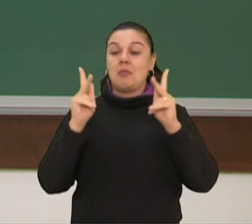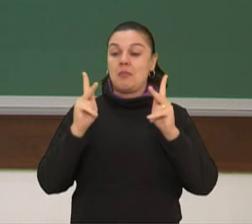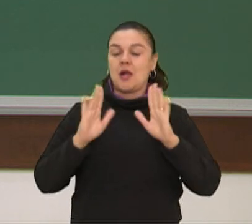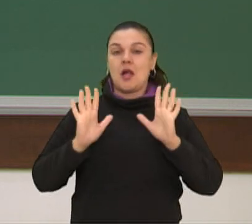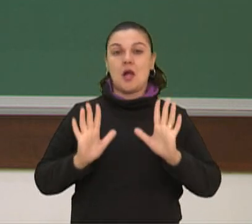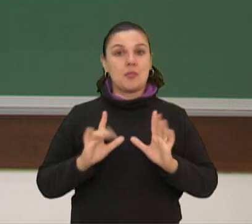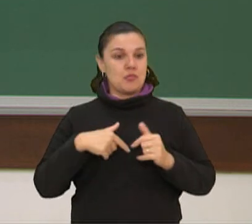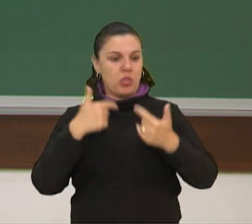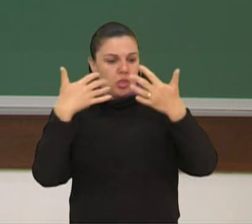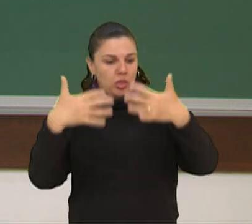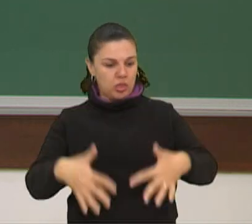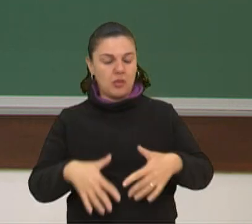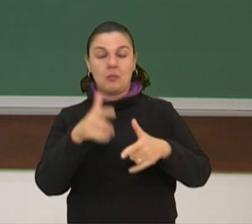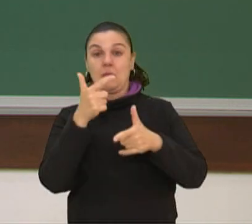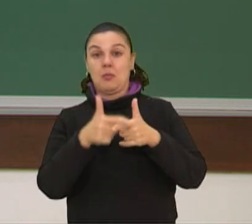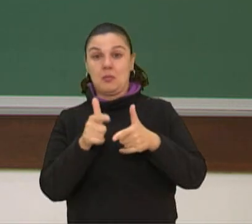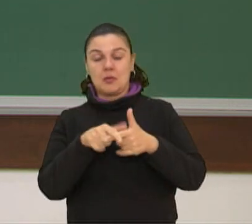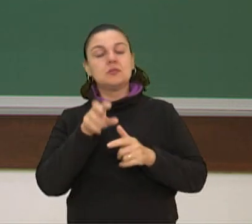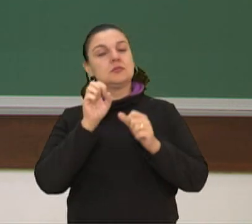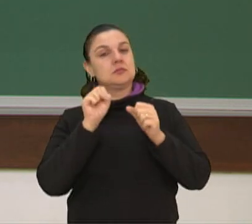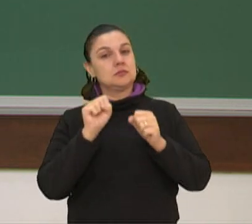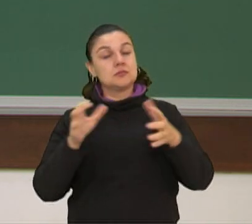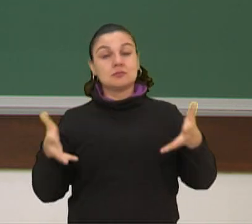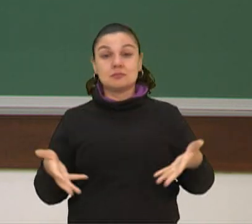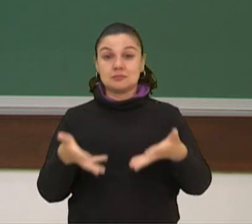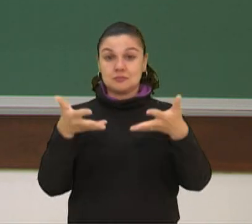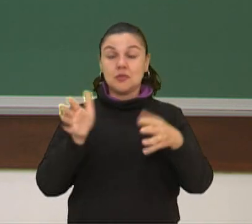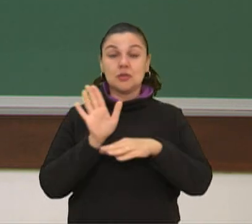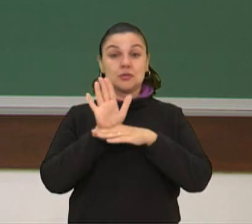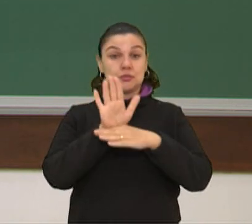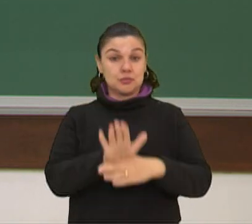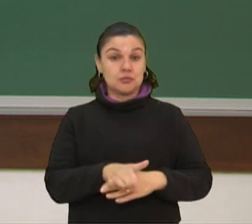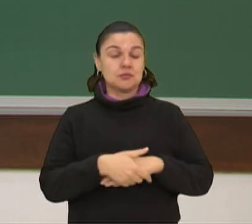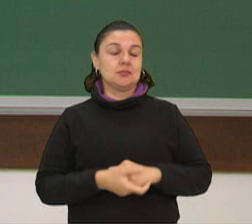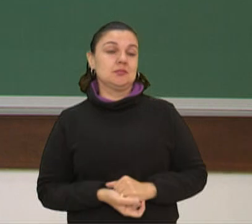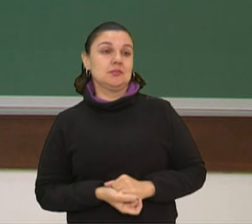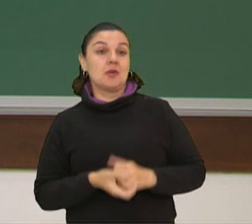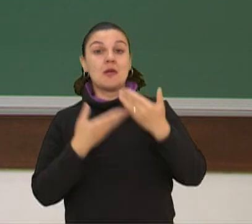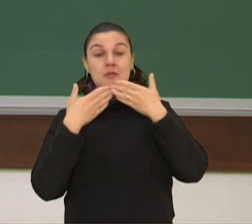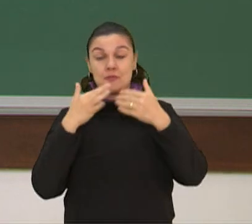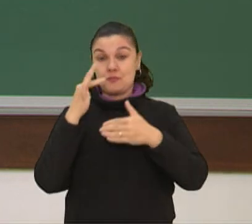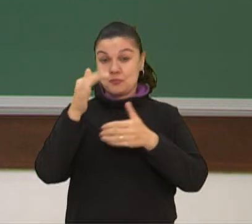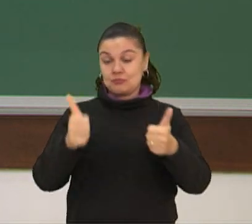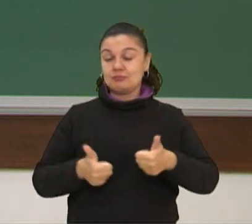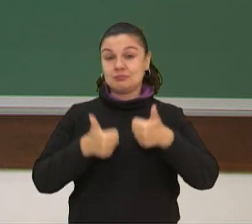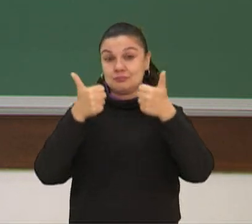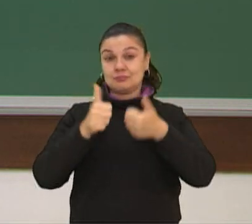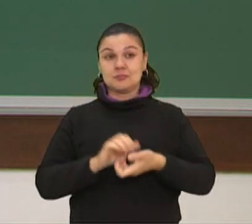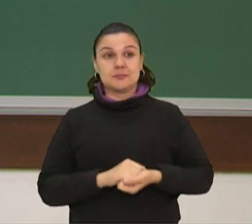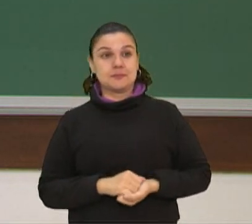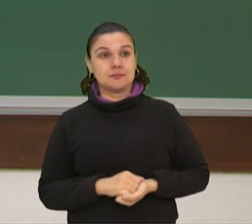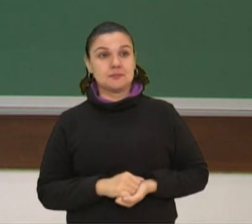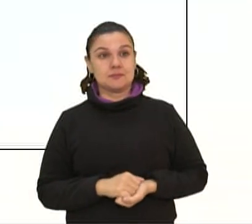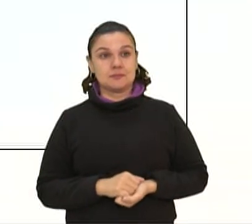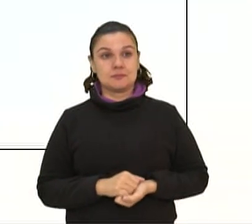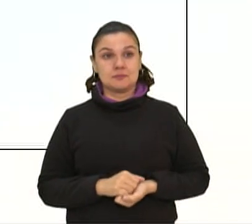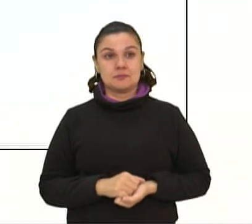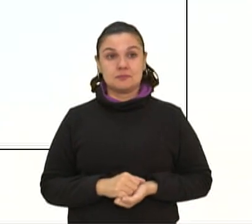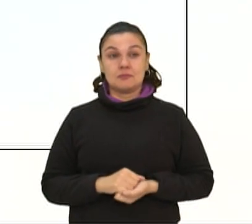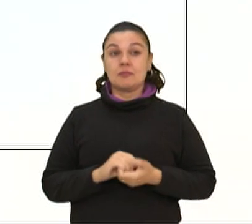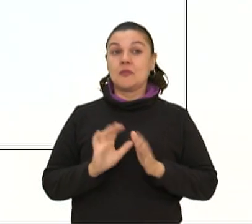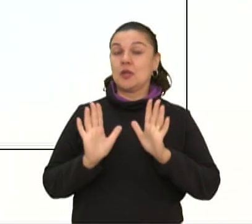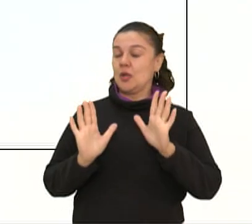será uma coisa ruim para você. Mas se você pensar que isso é algo exterior e ver que